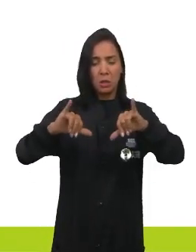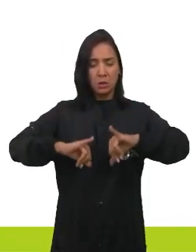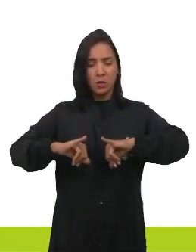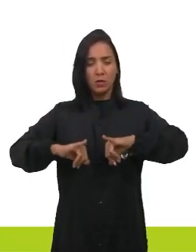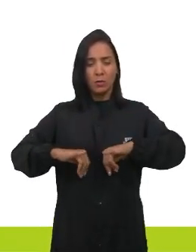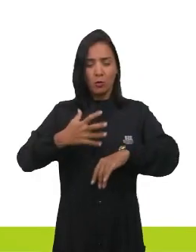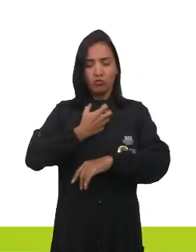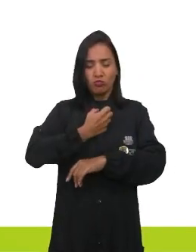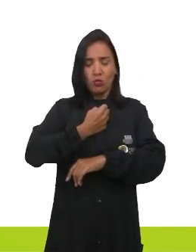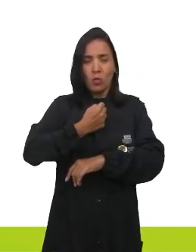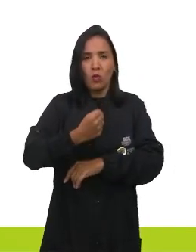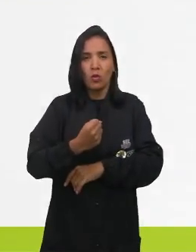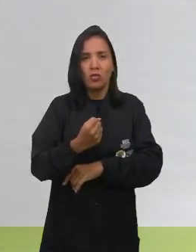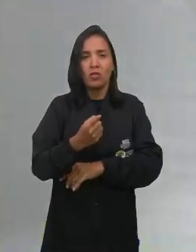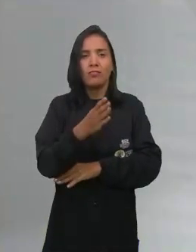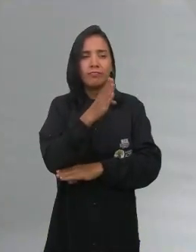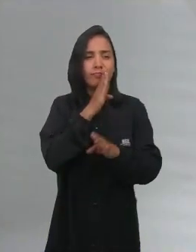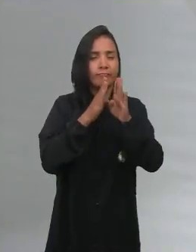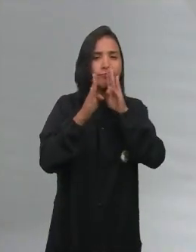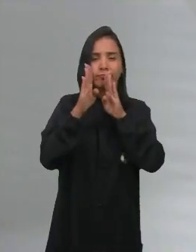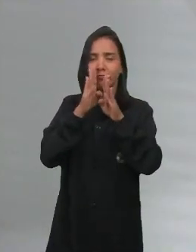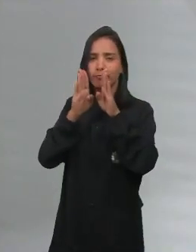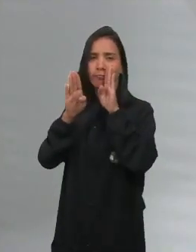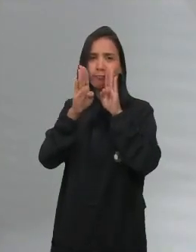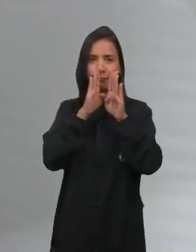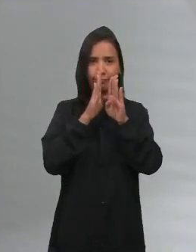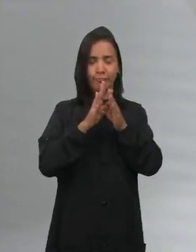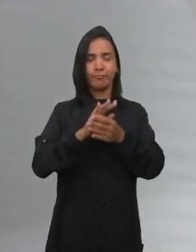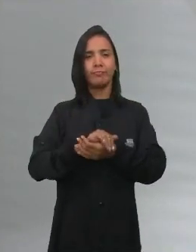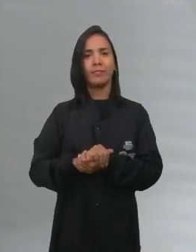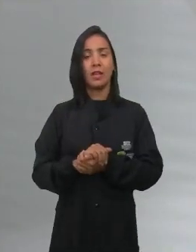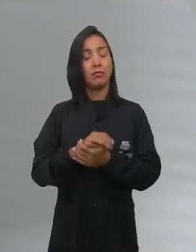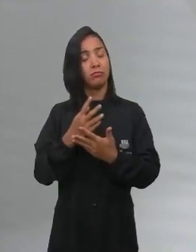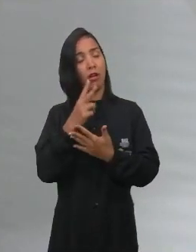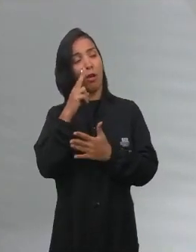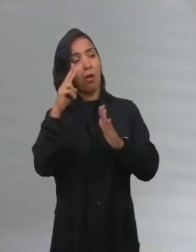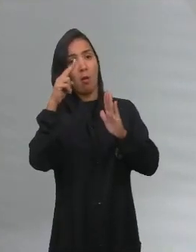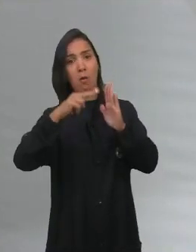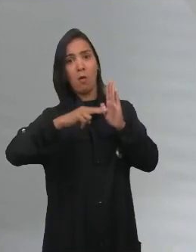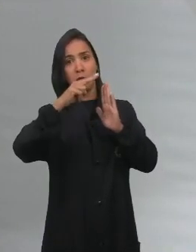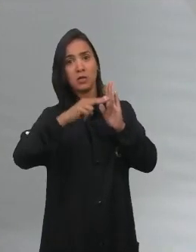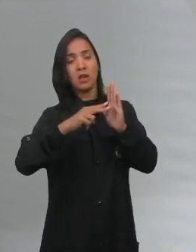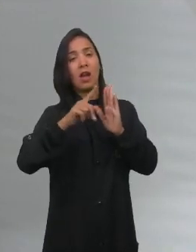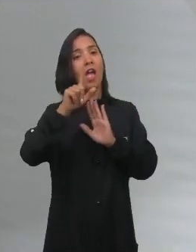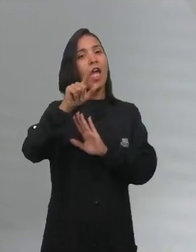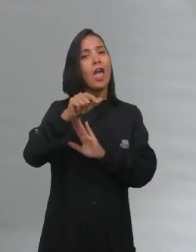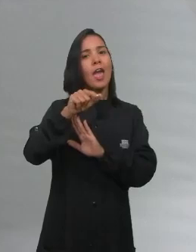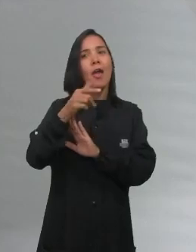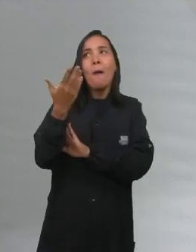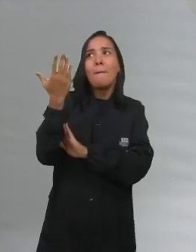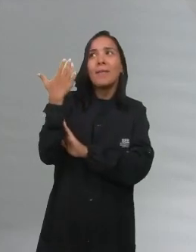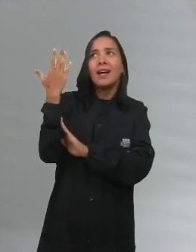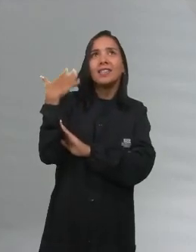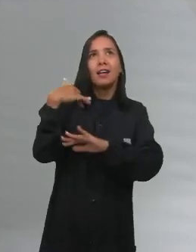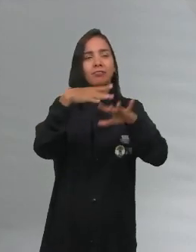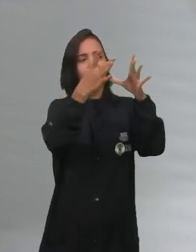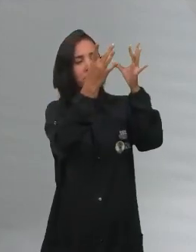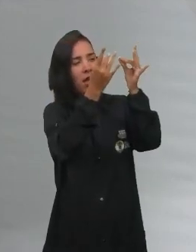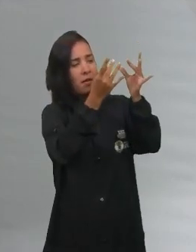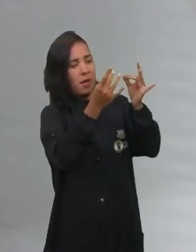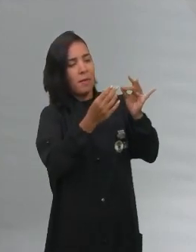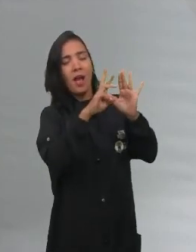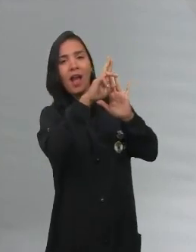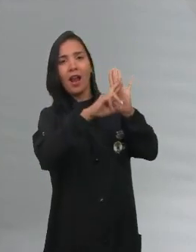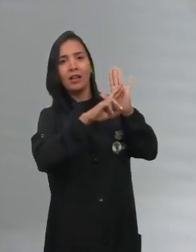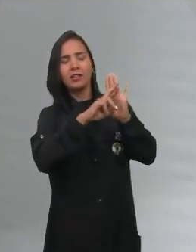humanas. Observa aqui, pessoal, que a gente tem um retorno aí do passado. Então, em que sentido a escravidão